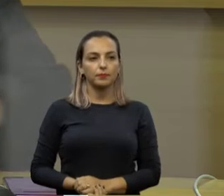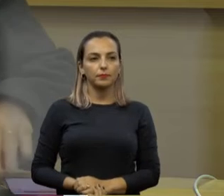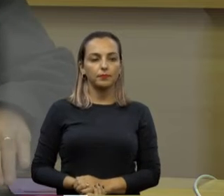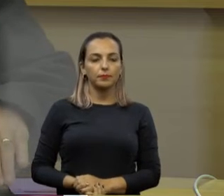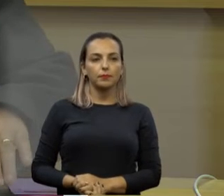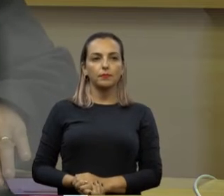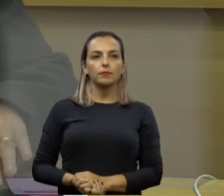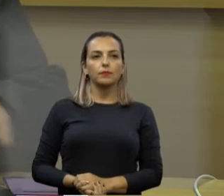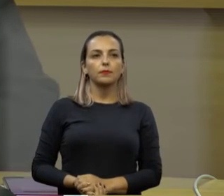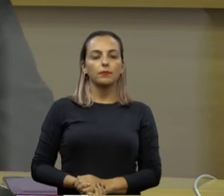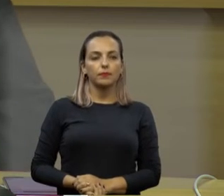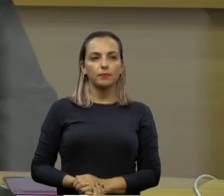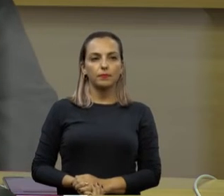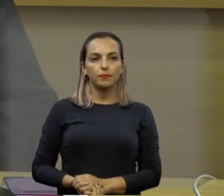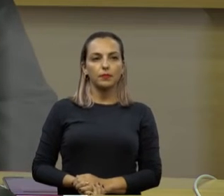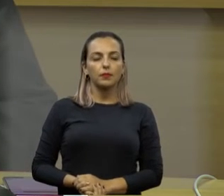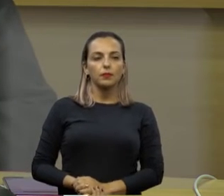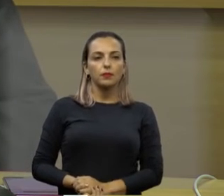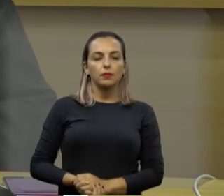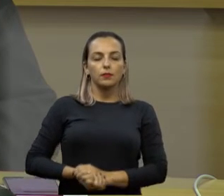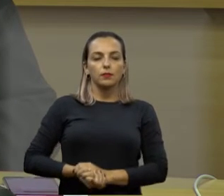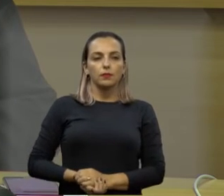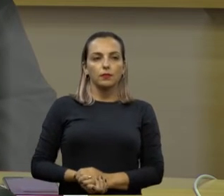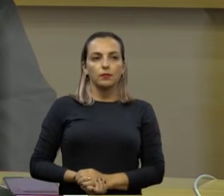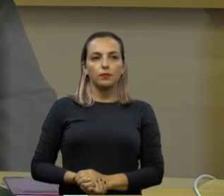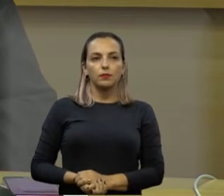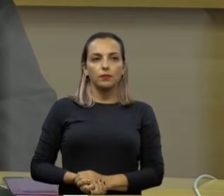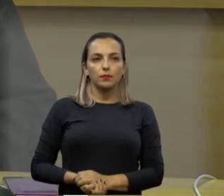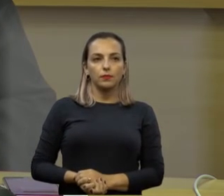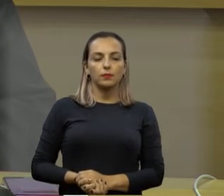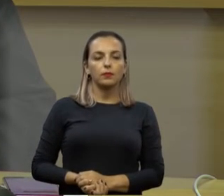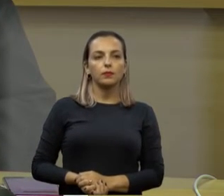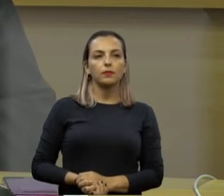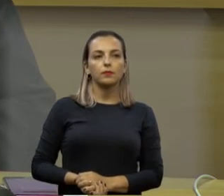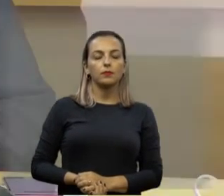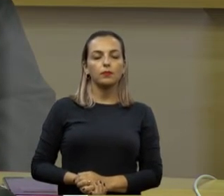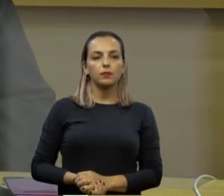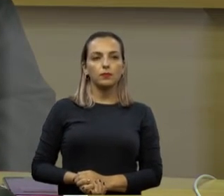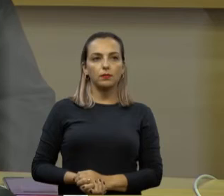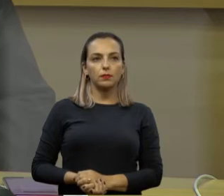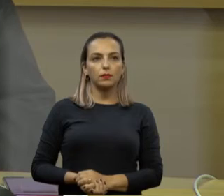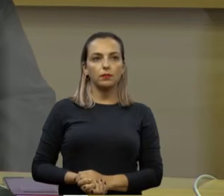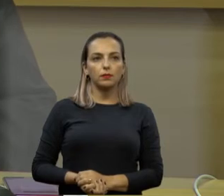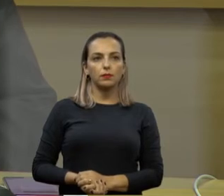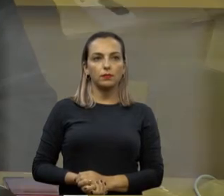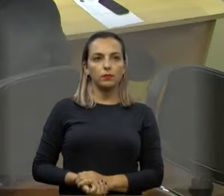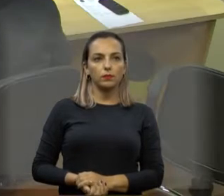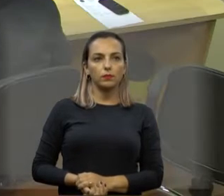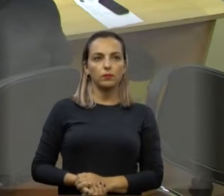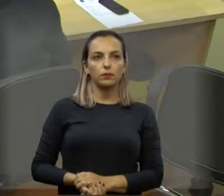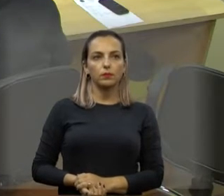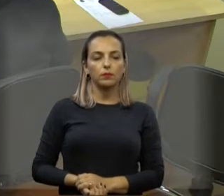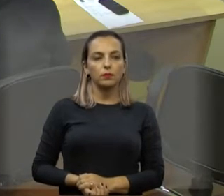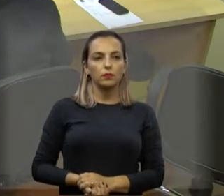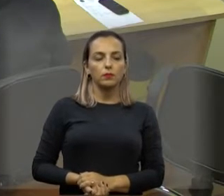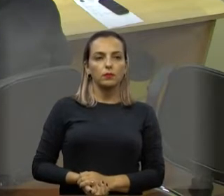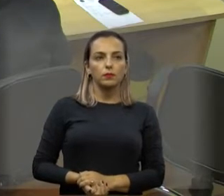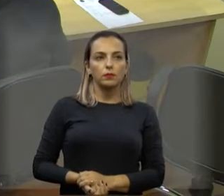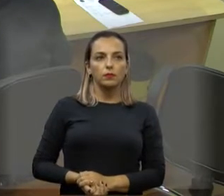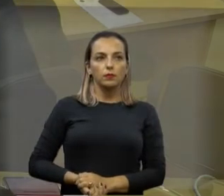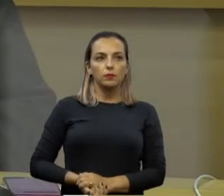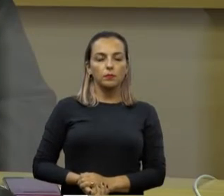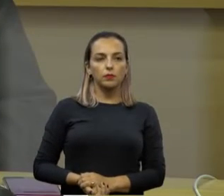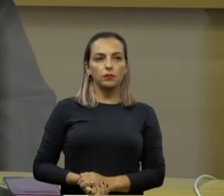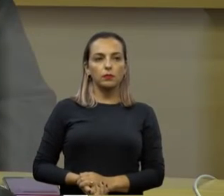E aí e não tem nenhum Vereador Vereador escrita é que meu painel tá